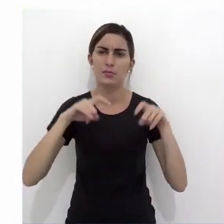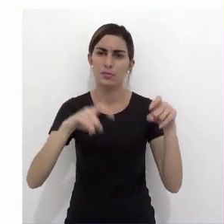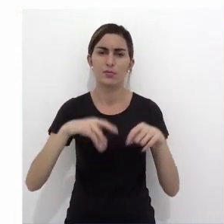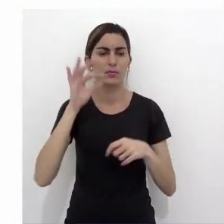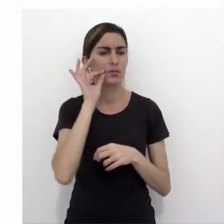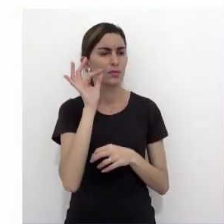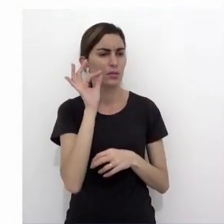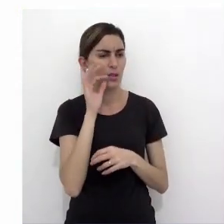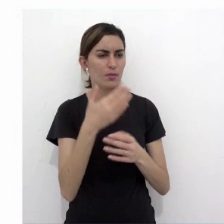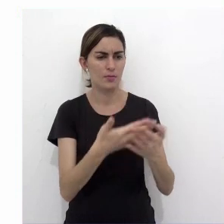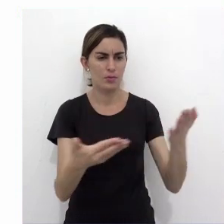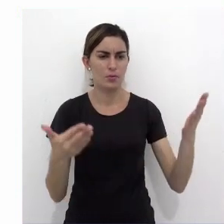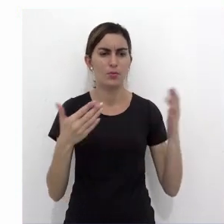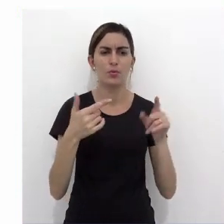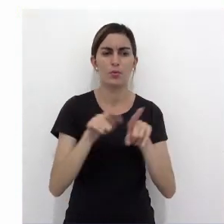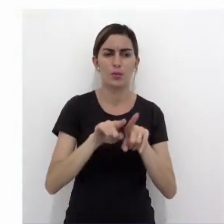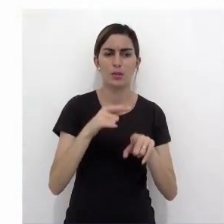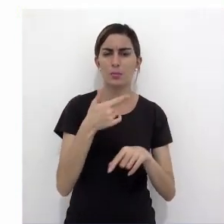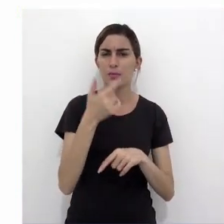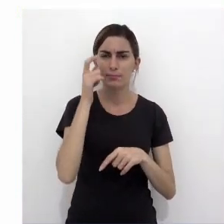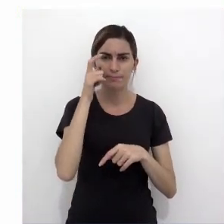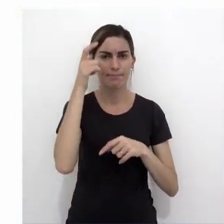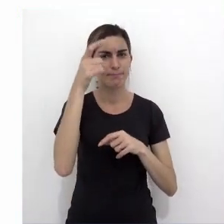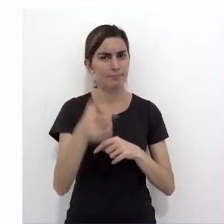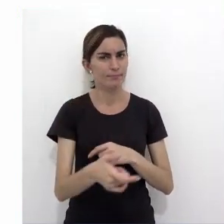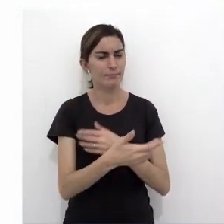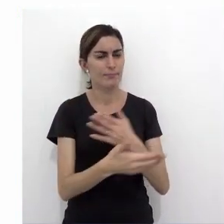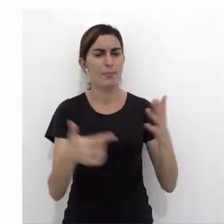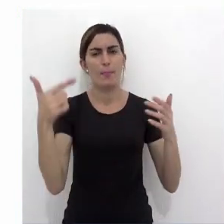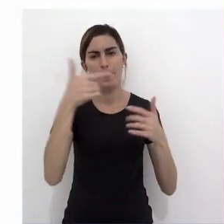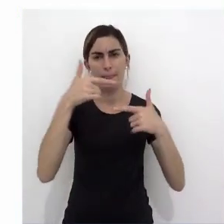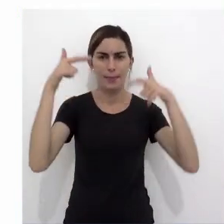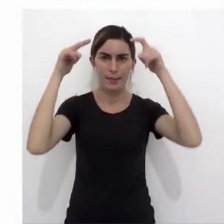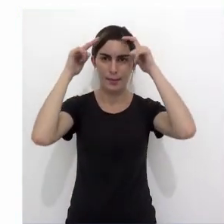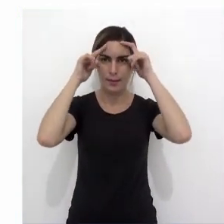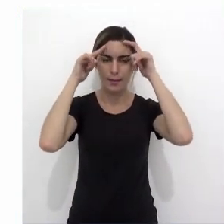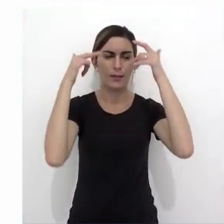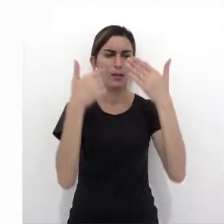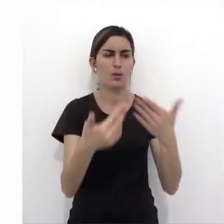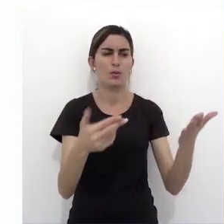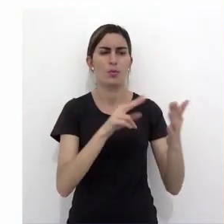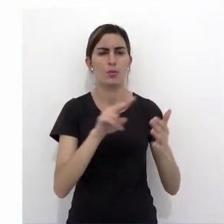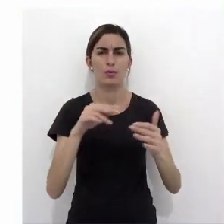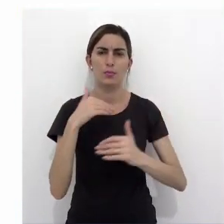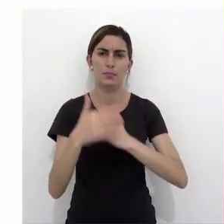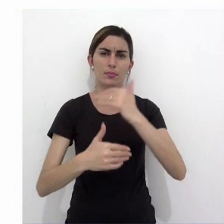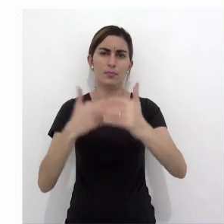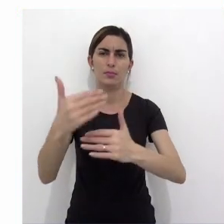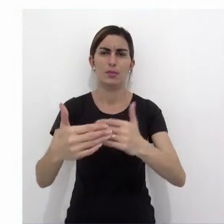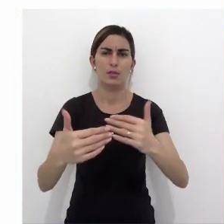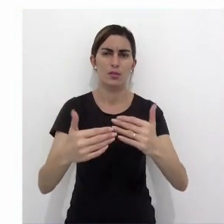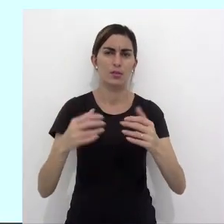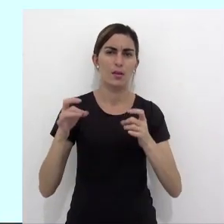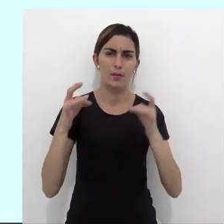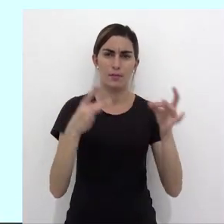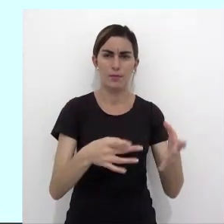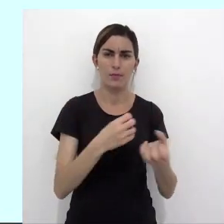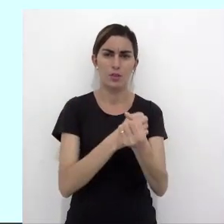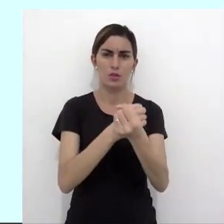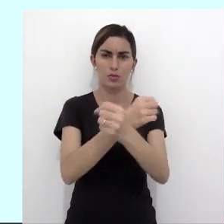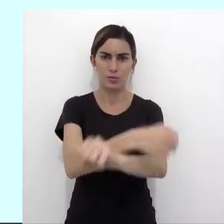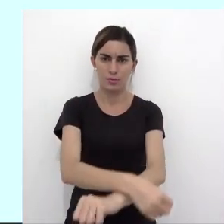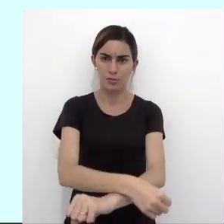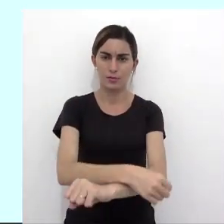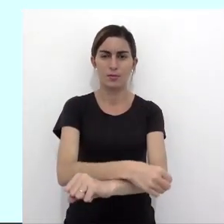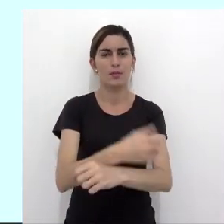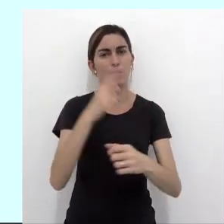outra questão bem interessante durante o Segundo Reinado é o chamado processo de abolição da escravidão.